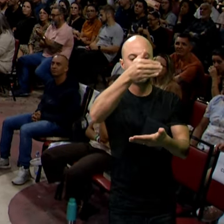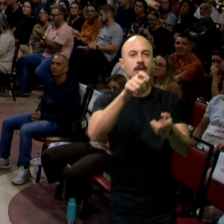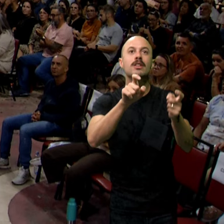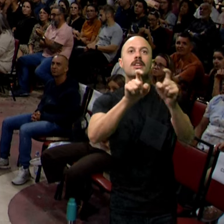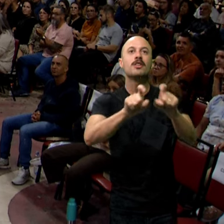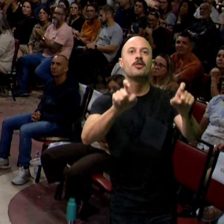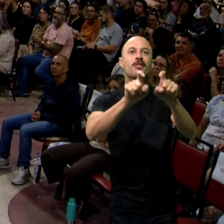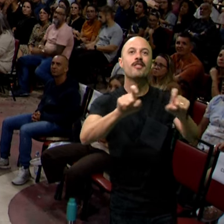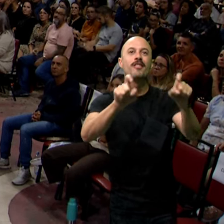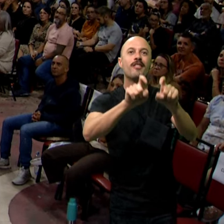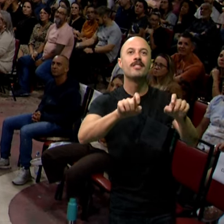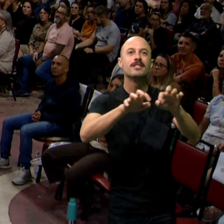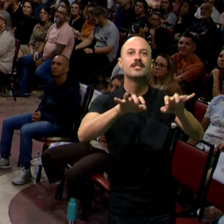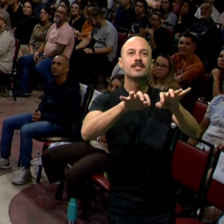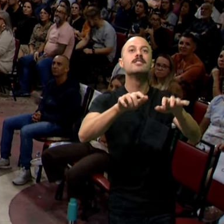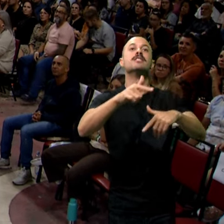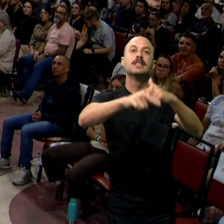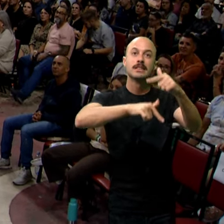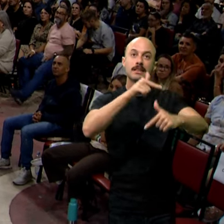como se chamava.